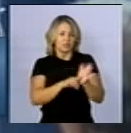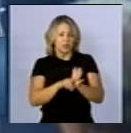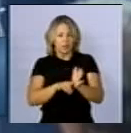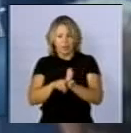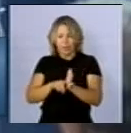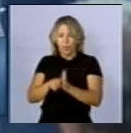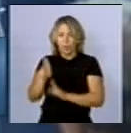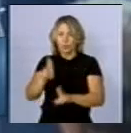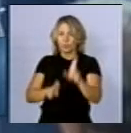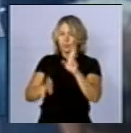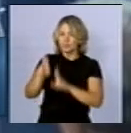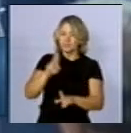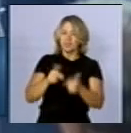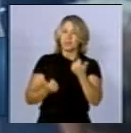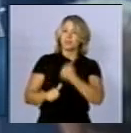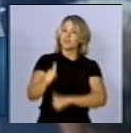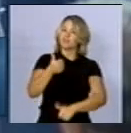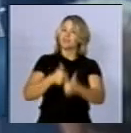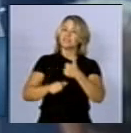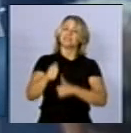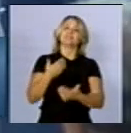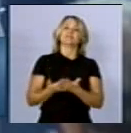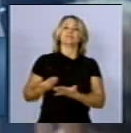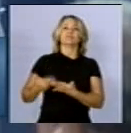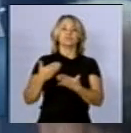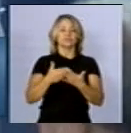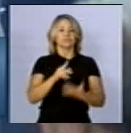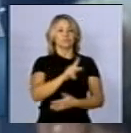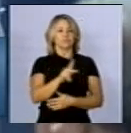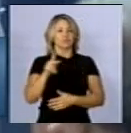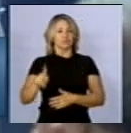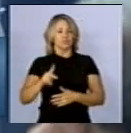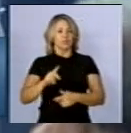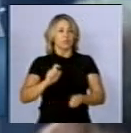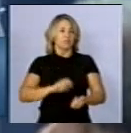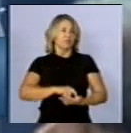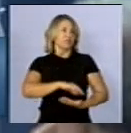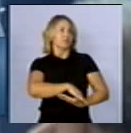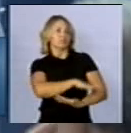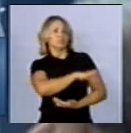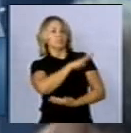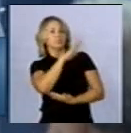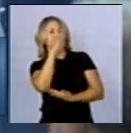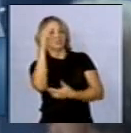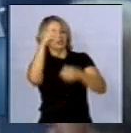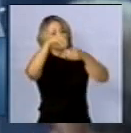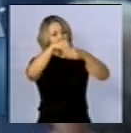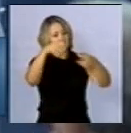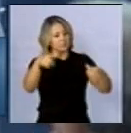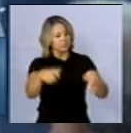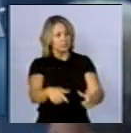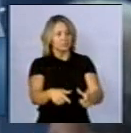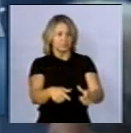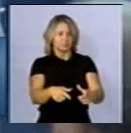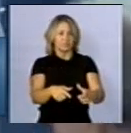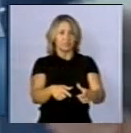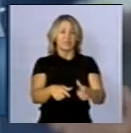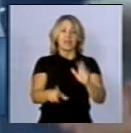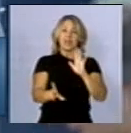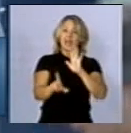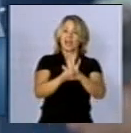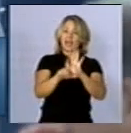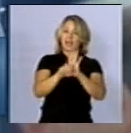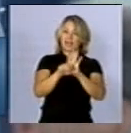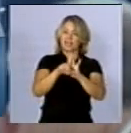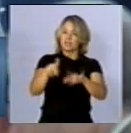ler um nível na avaliação do estudo do professor para longas disposições já a lei Suíça